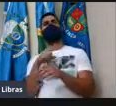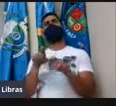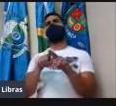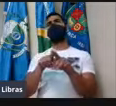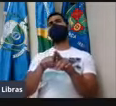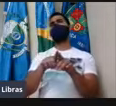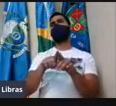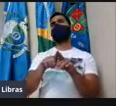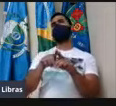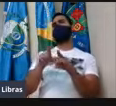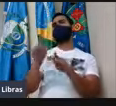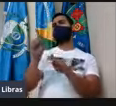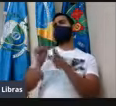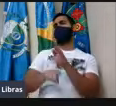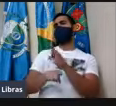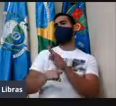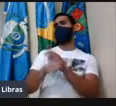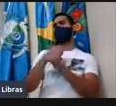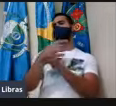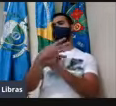atuarial de